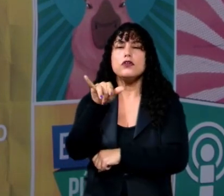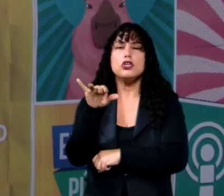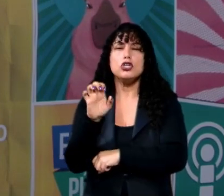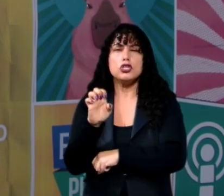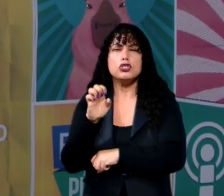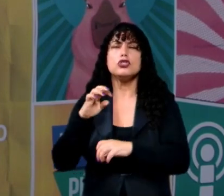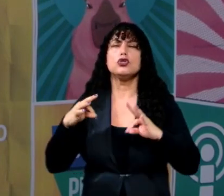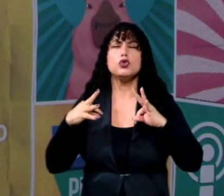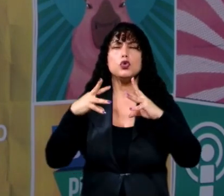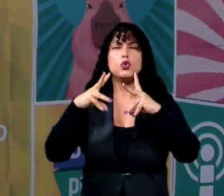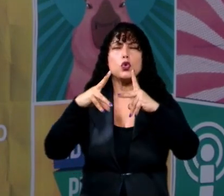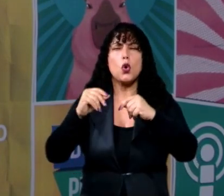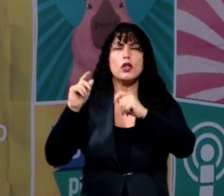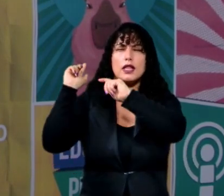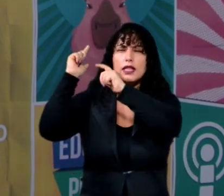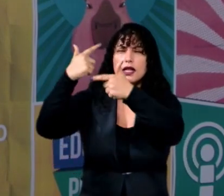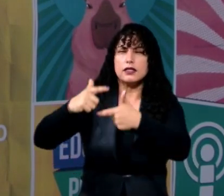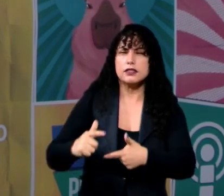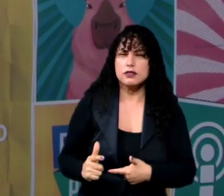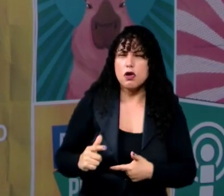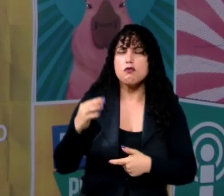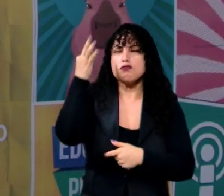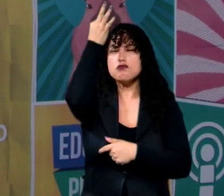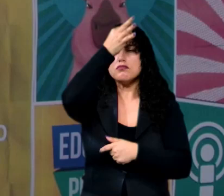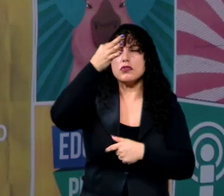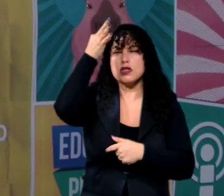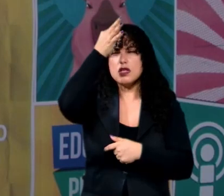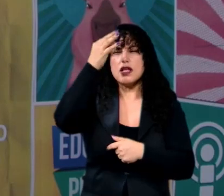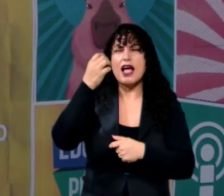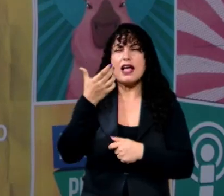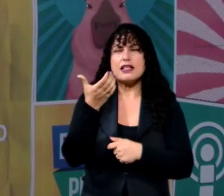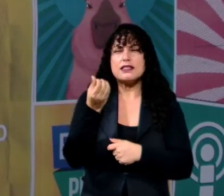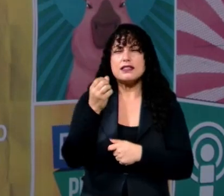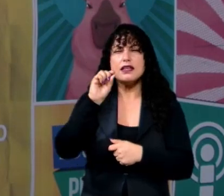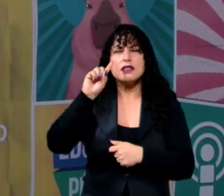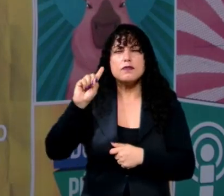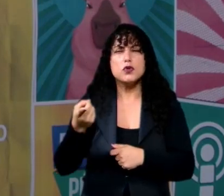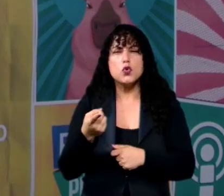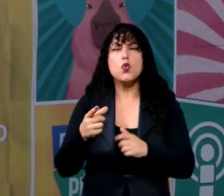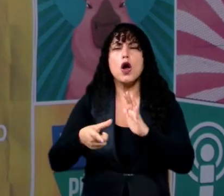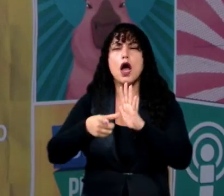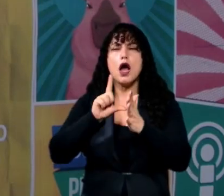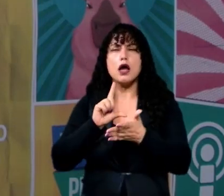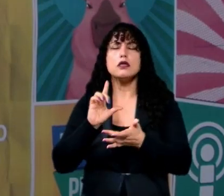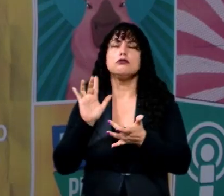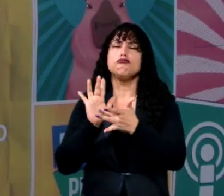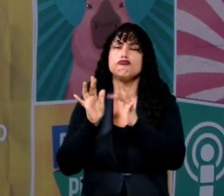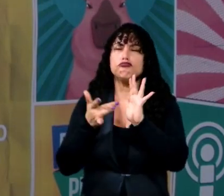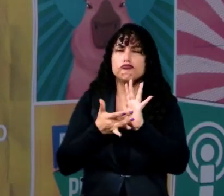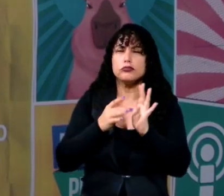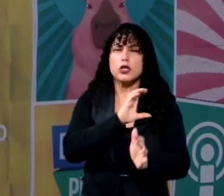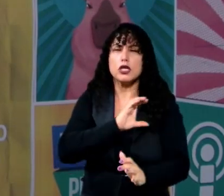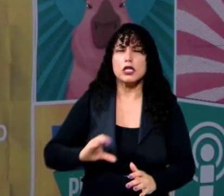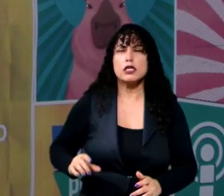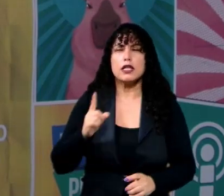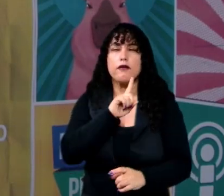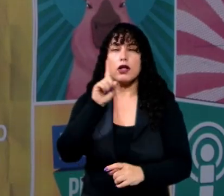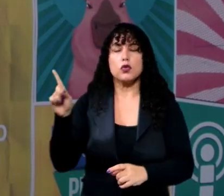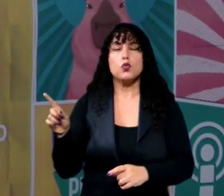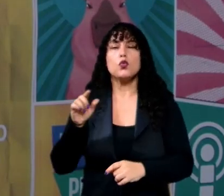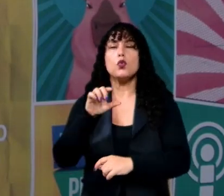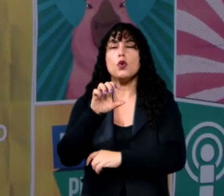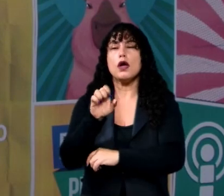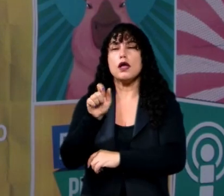as tradições espirituais do planeta. Há 6.000 anos antes de Cristo já estava presente no Egito Antigo e é